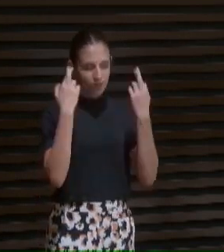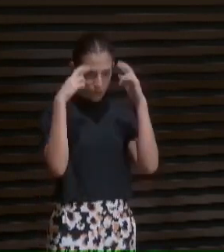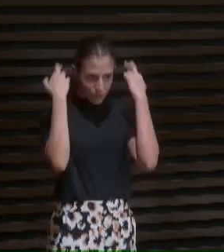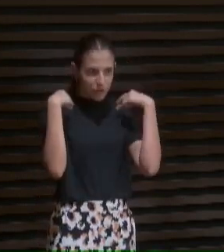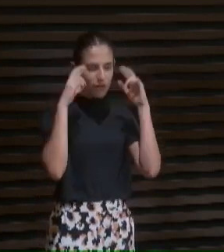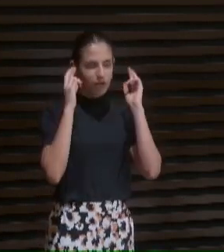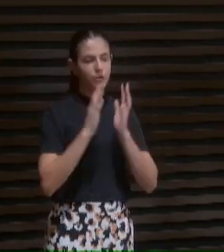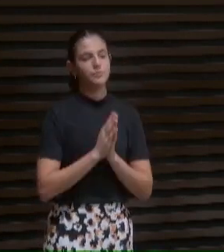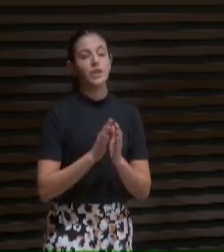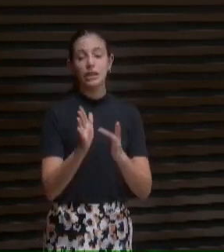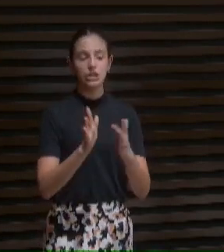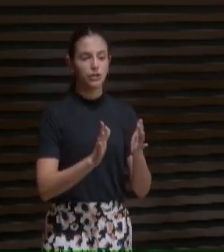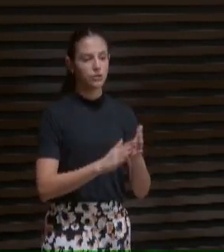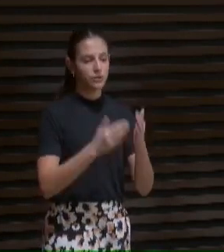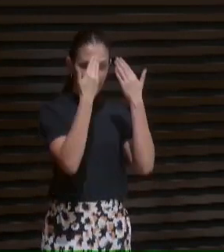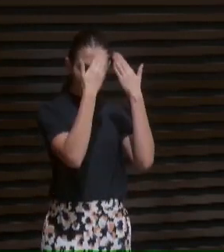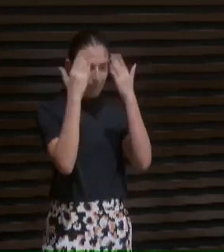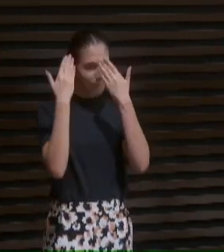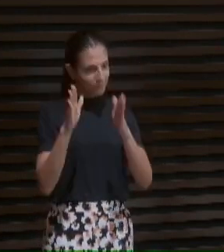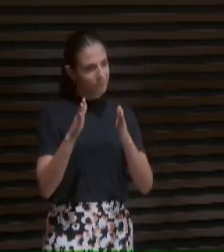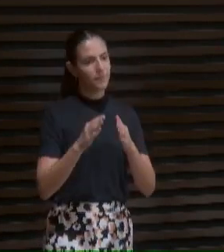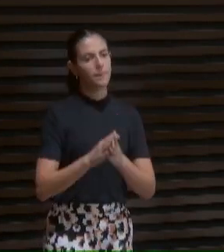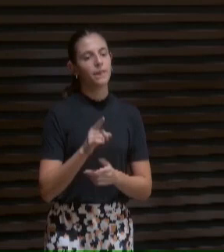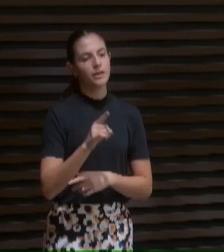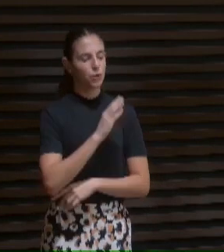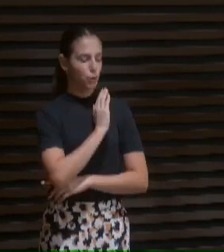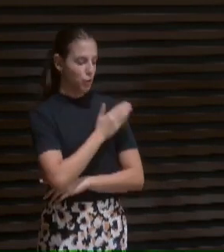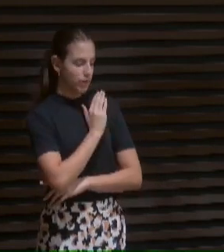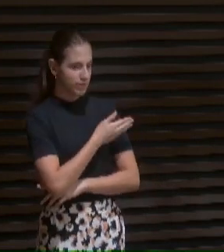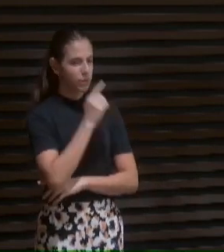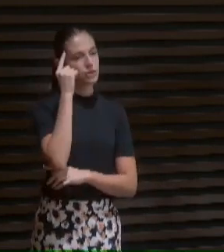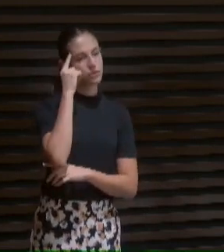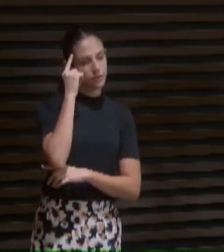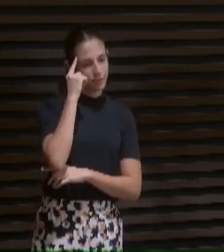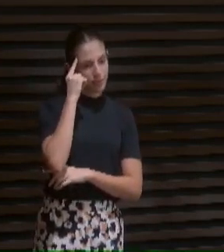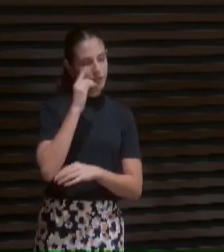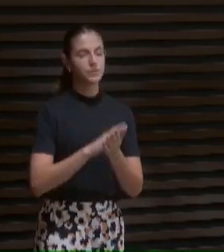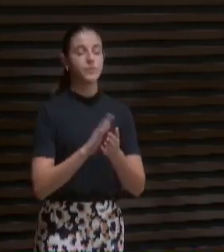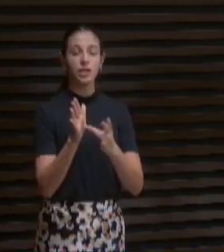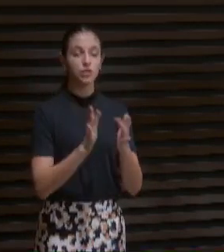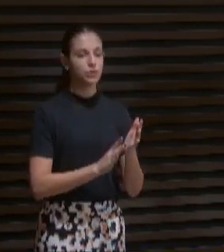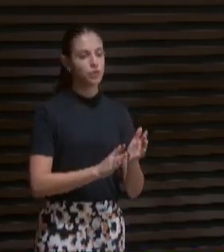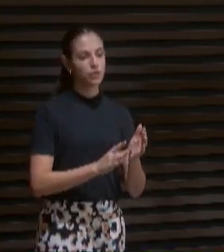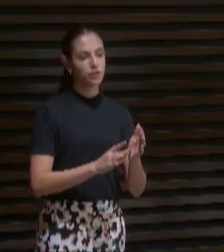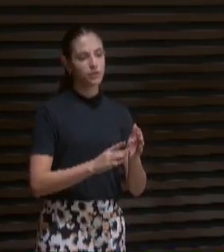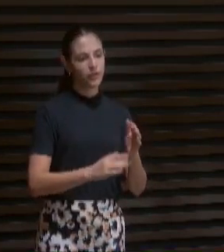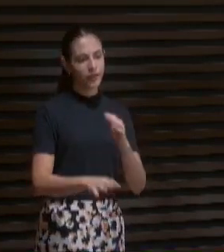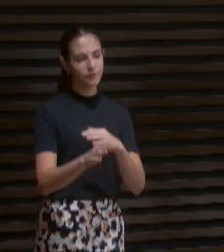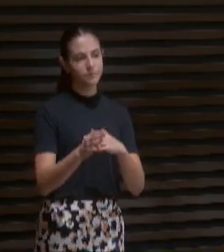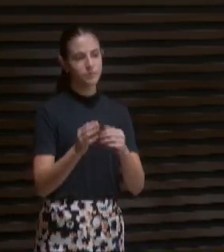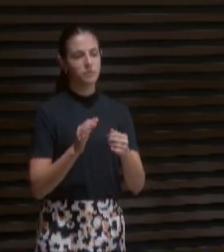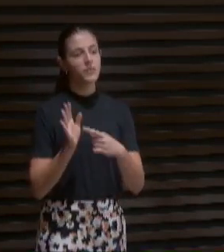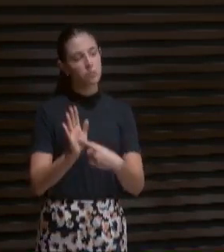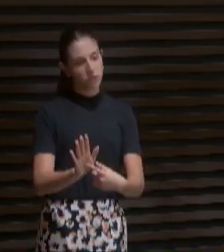Ele vai abrir a sua mente. Ele vai abrir o seu coração. Ele vai desvendar os mistérios. Ele vai tirar